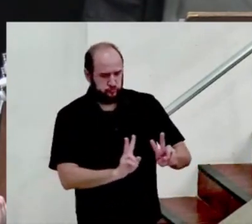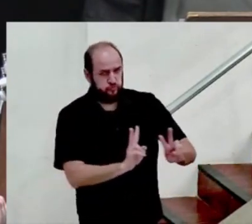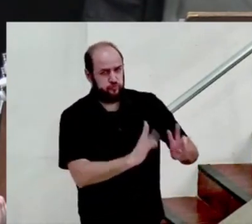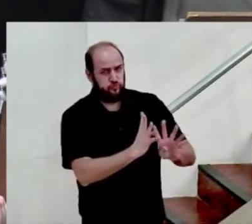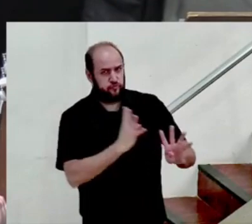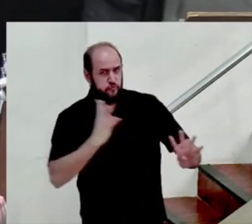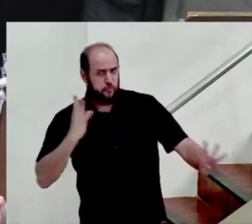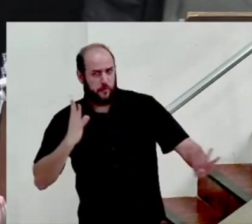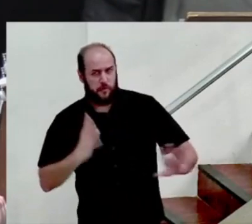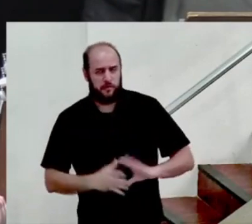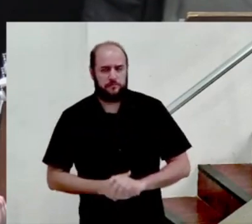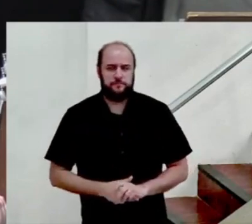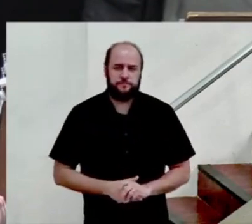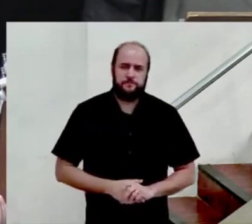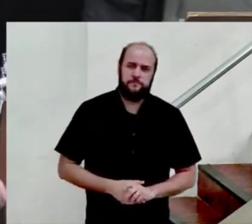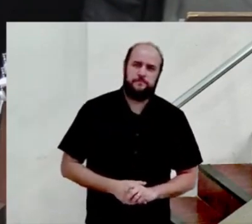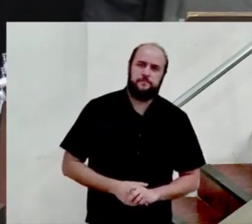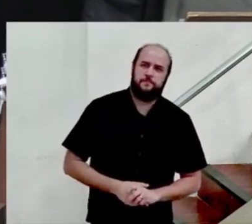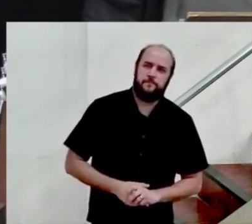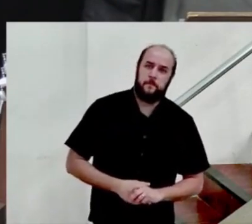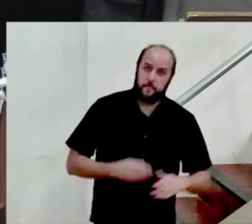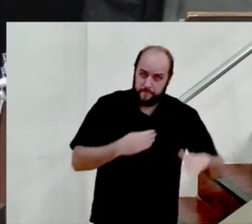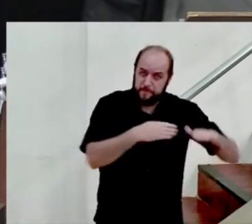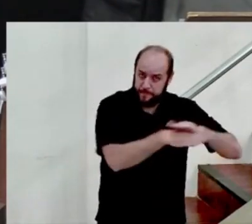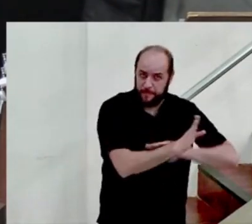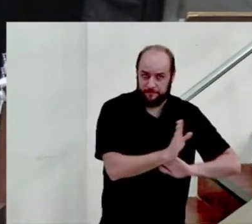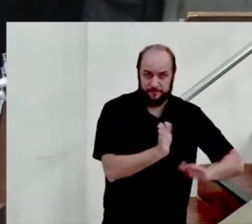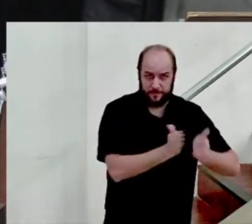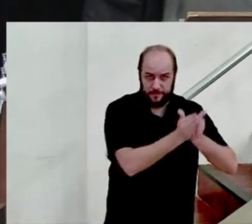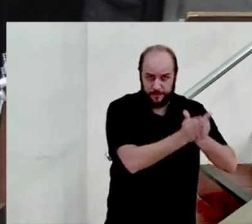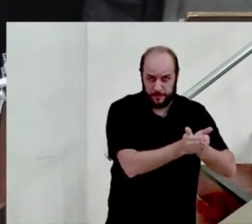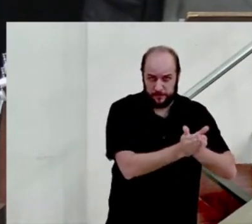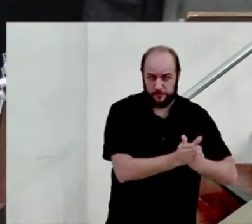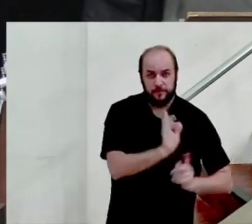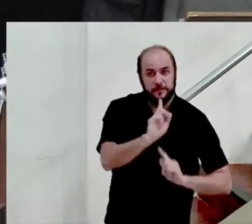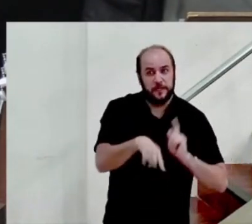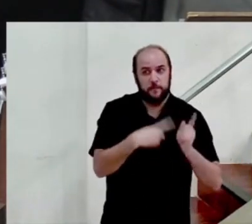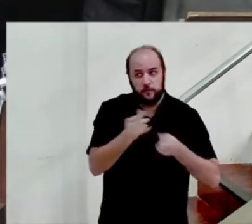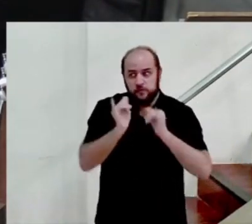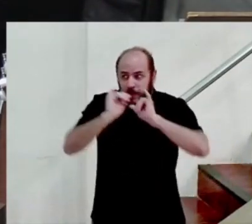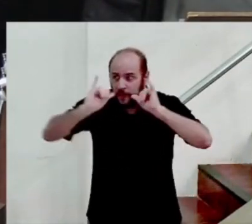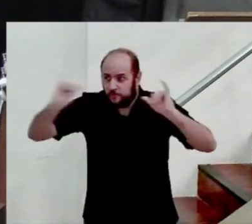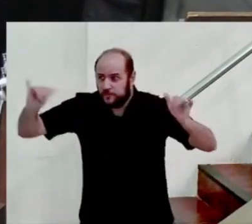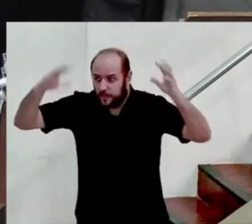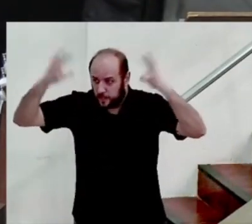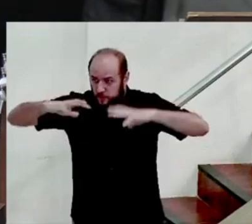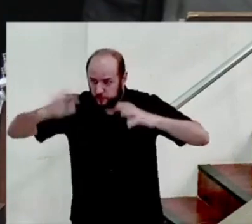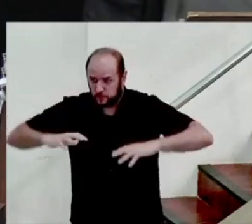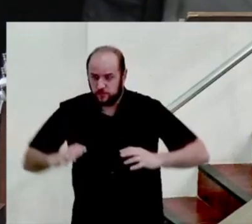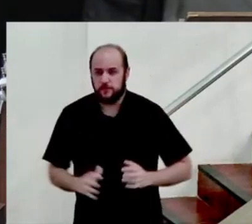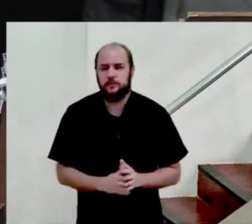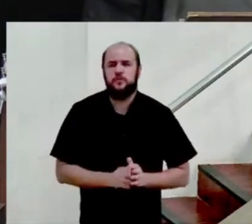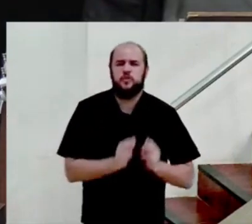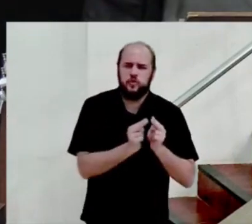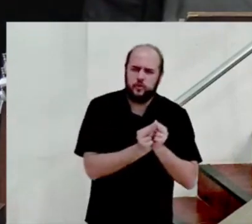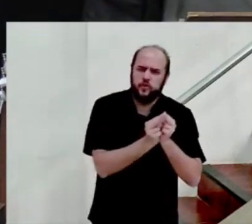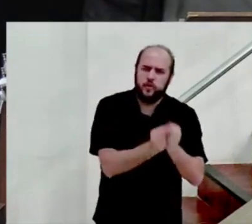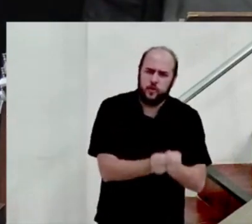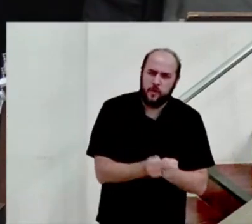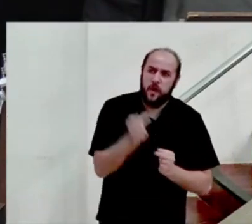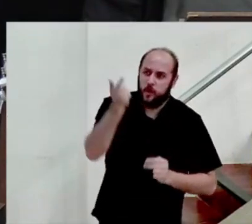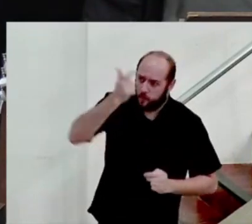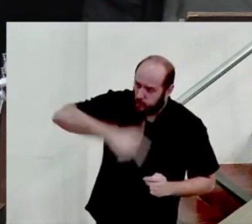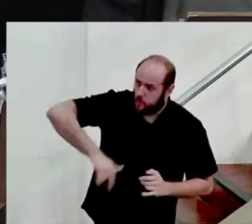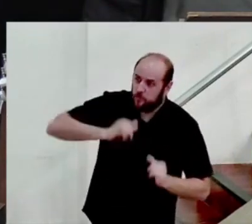arca. Veja que depois de anunciado o dilúvio, Noé faz questão de recuperar a narrativa da entrada da